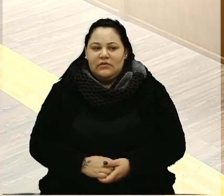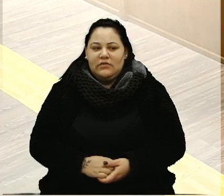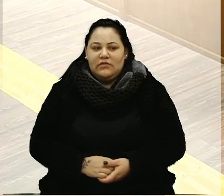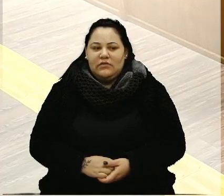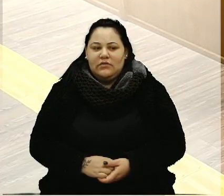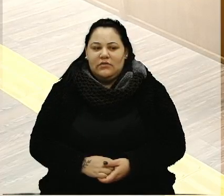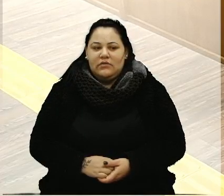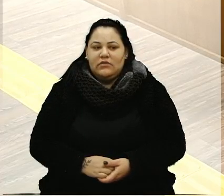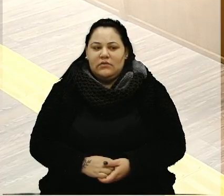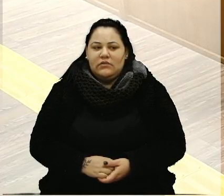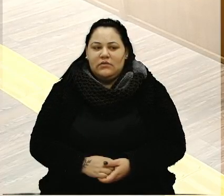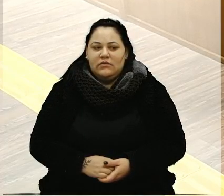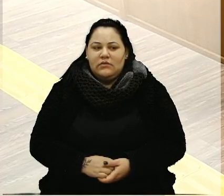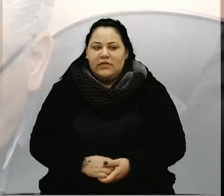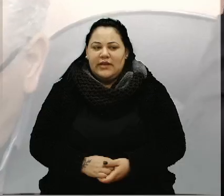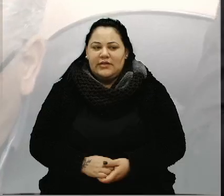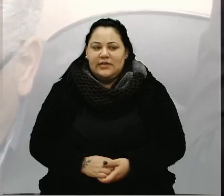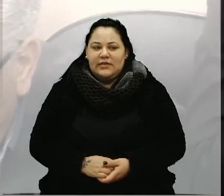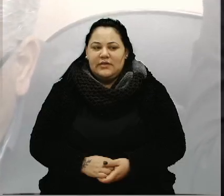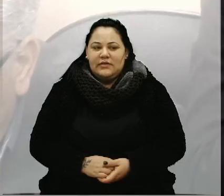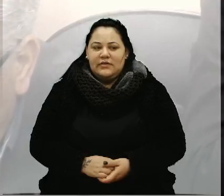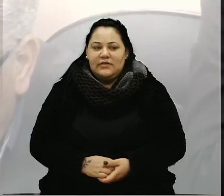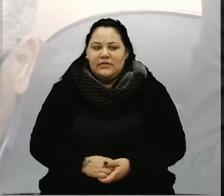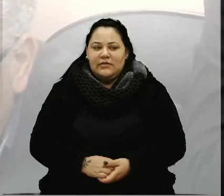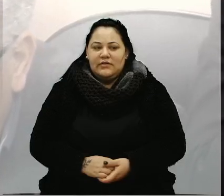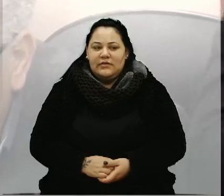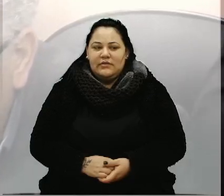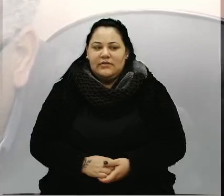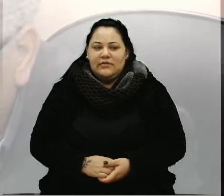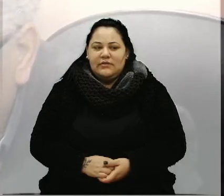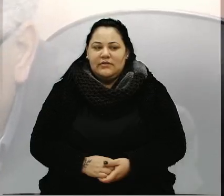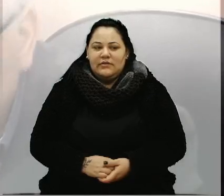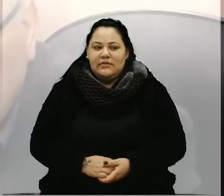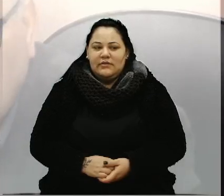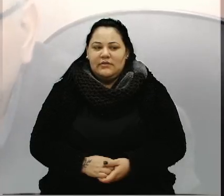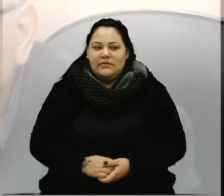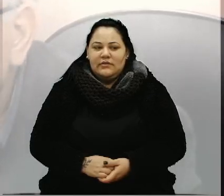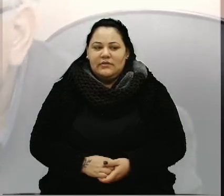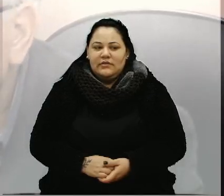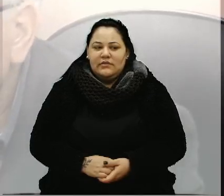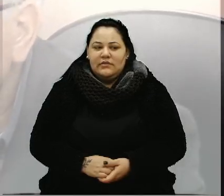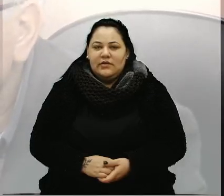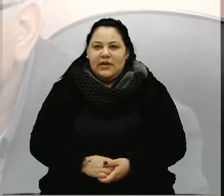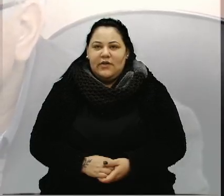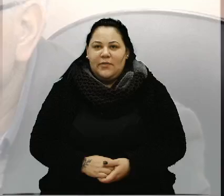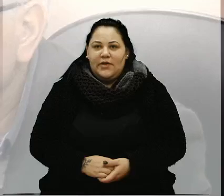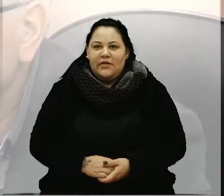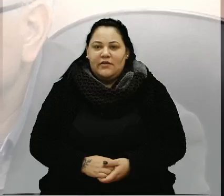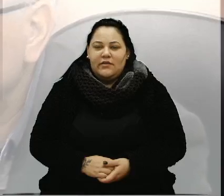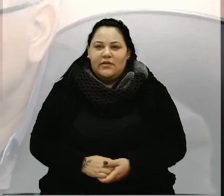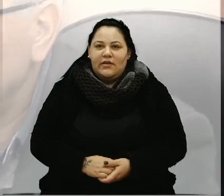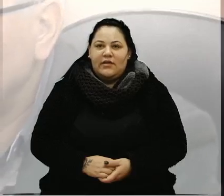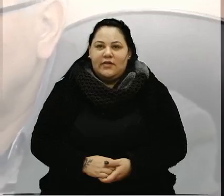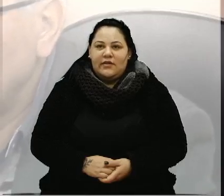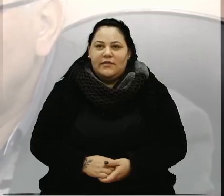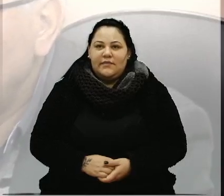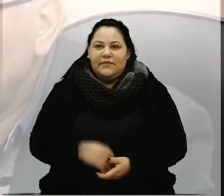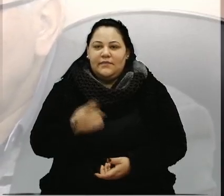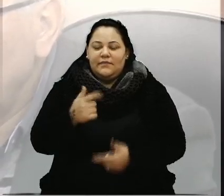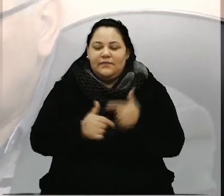na igreja tem um treinador da seleção brasileira de surdos, né? Que é o Paulo André, meu amigo. Faz um grande